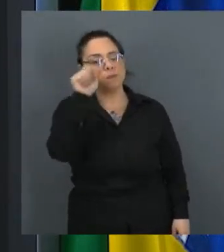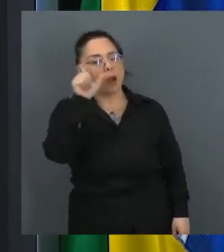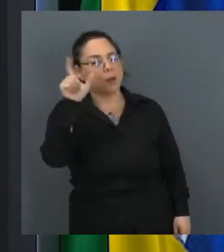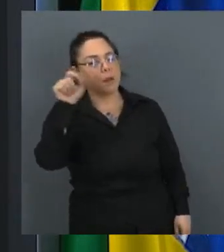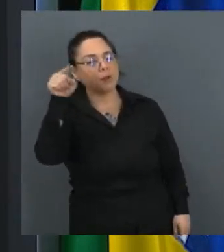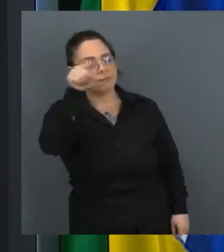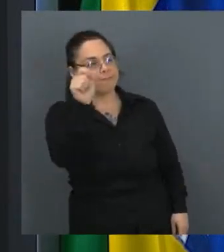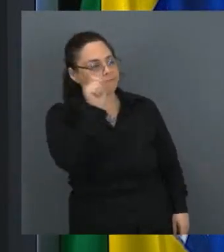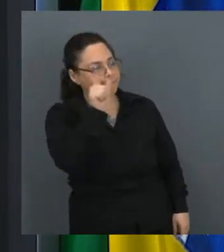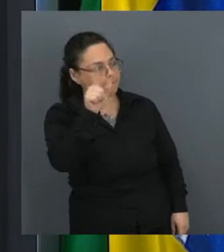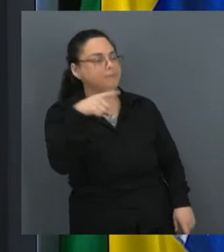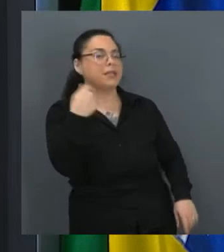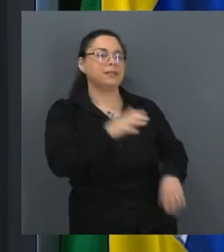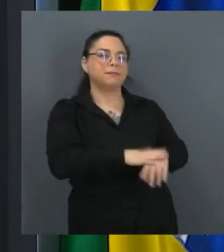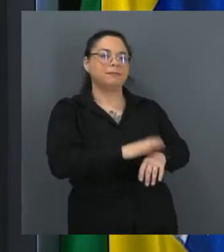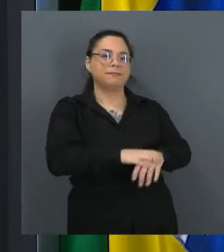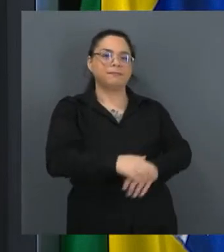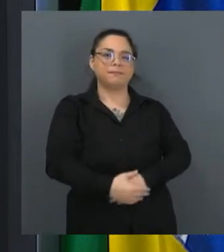suas...